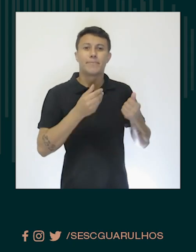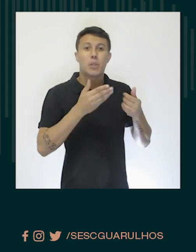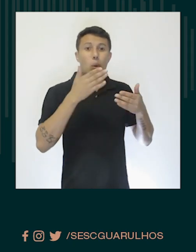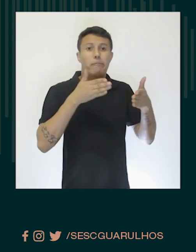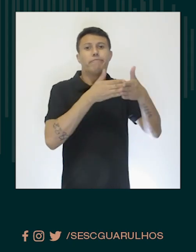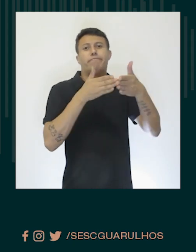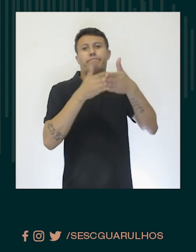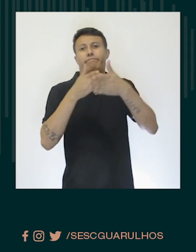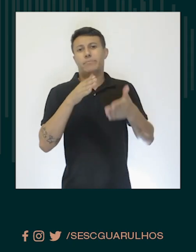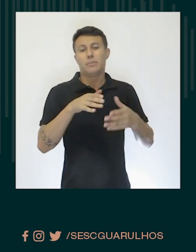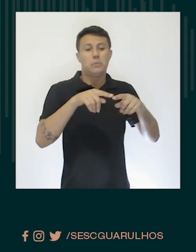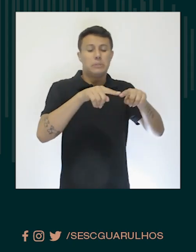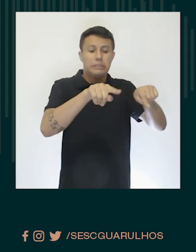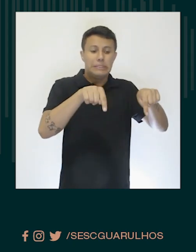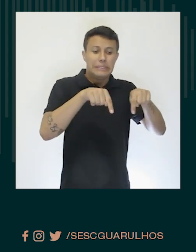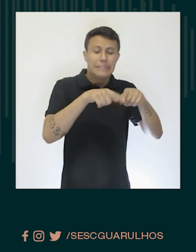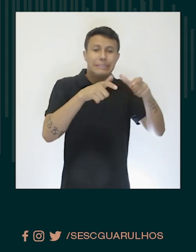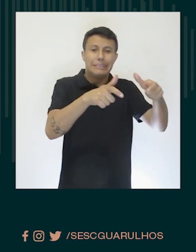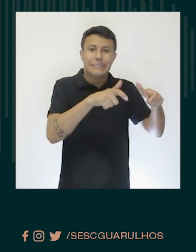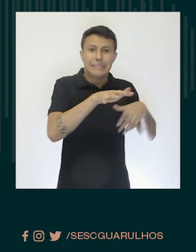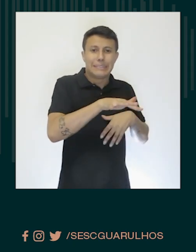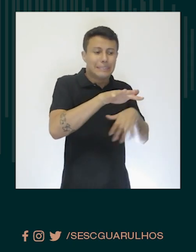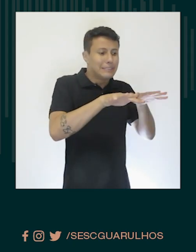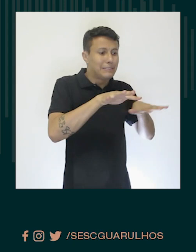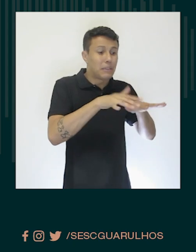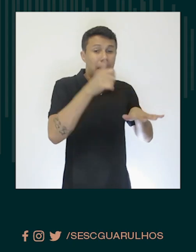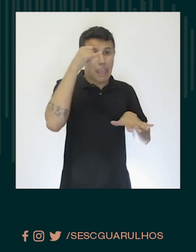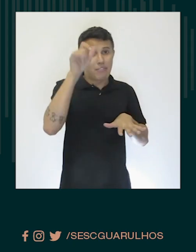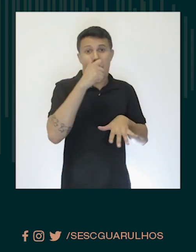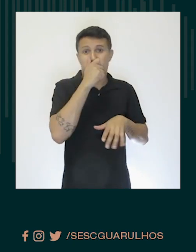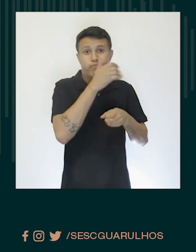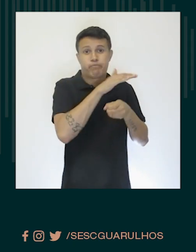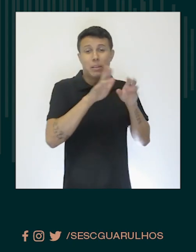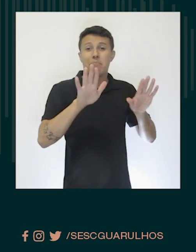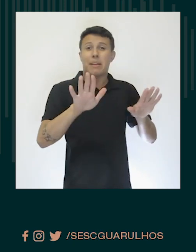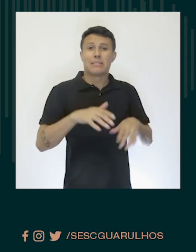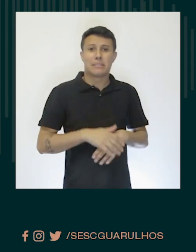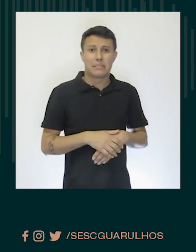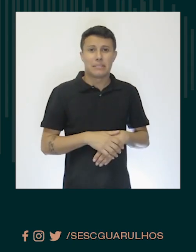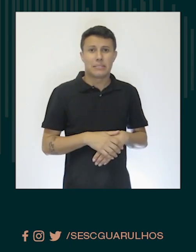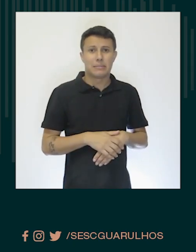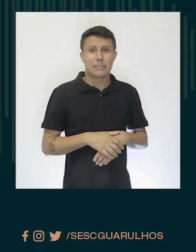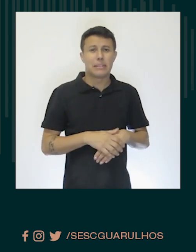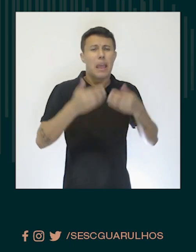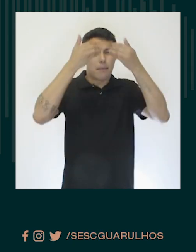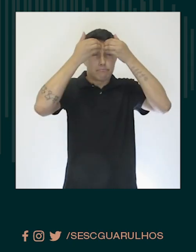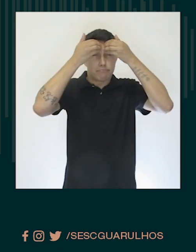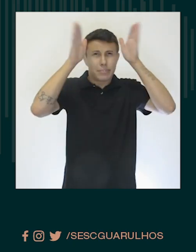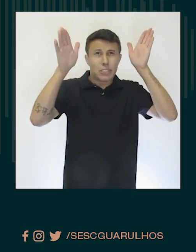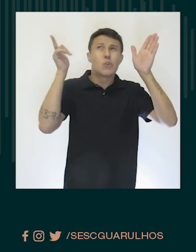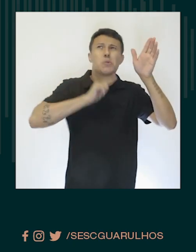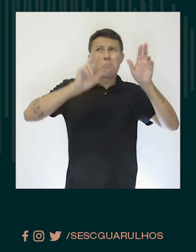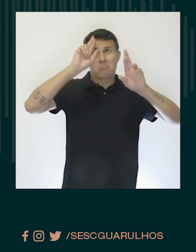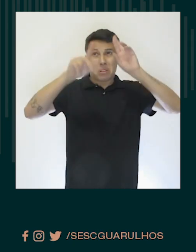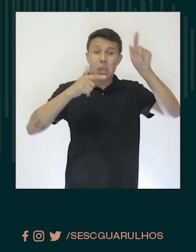nessa limitação, né, de espaço, de aglomeração. Mas eu acho que isso abriu nossa mente para